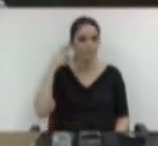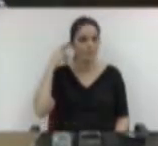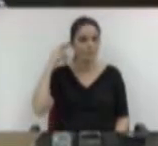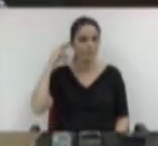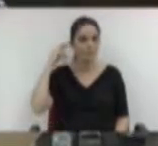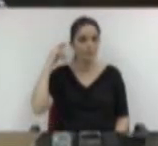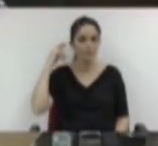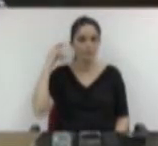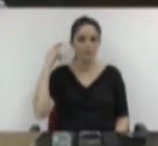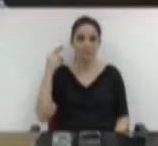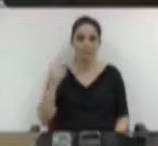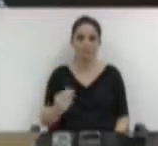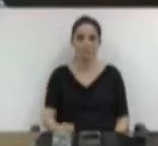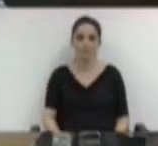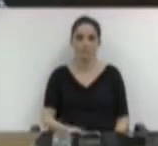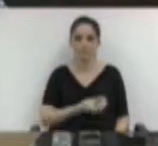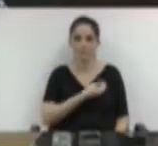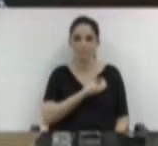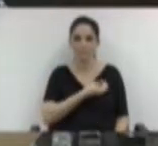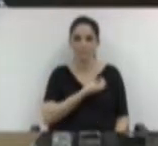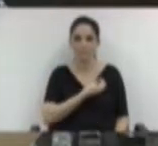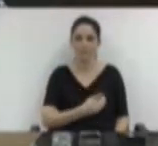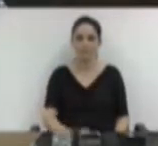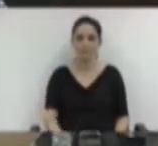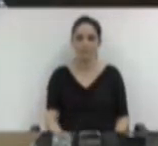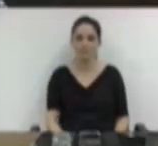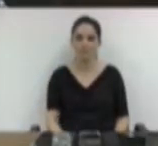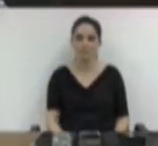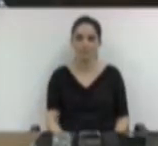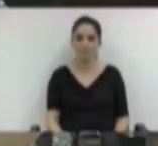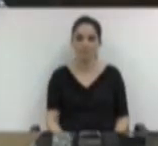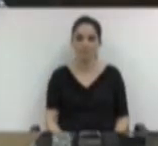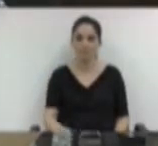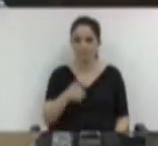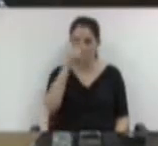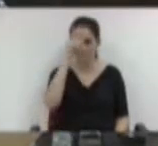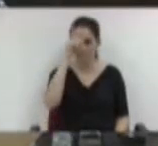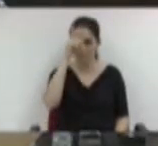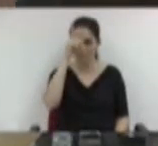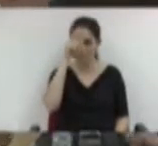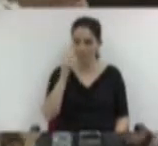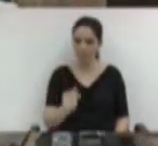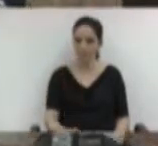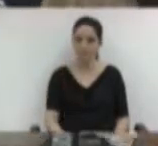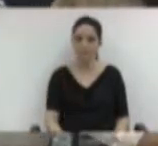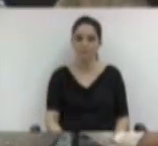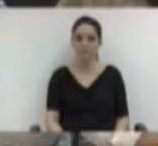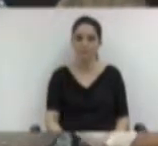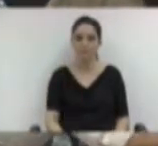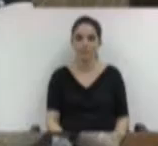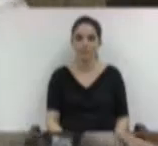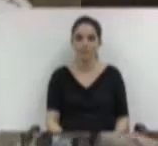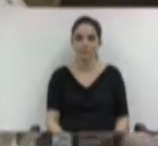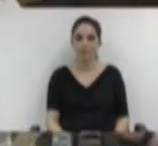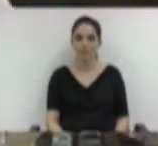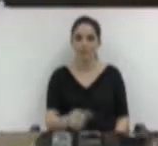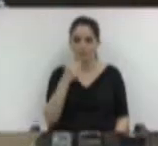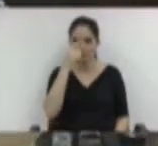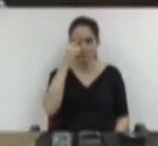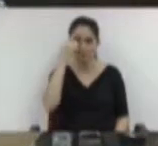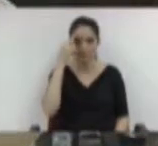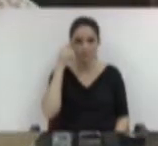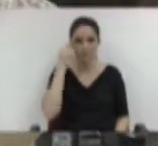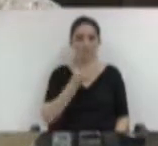Costa Martins. Presente. Vereador Sidney Pascotto. Vereador Wilson Nunes